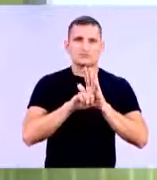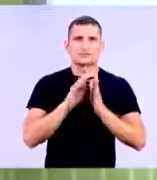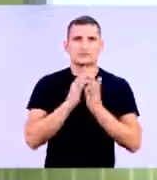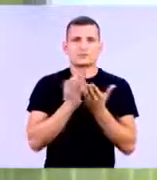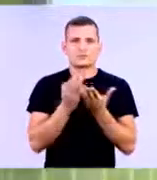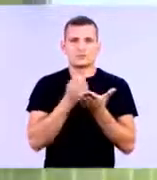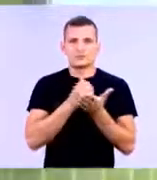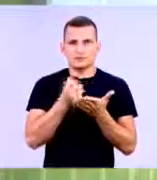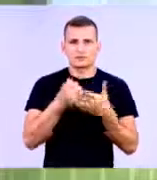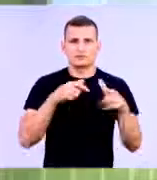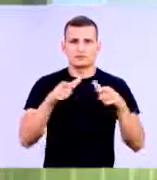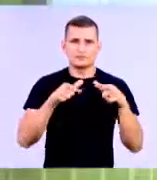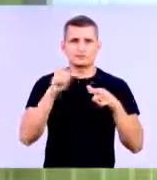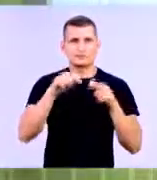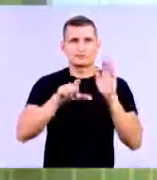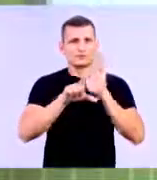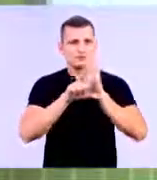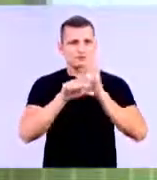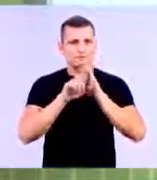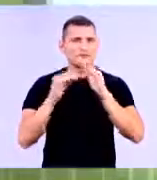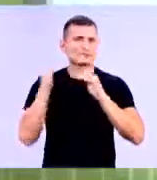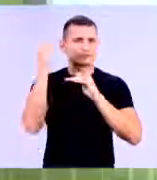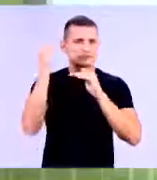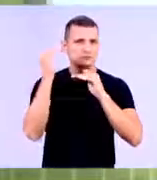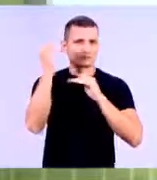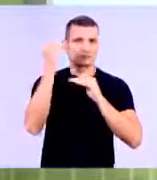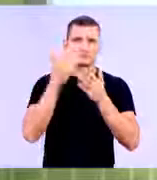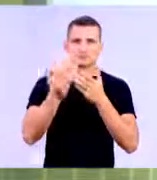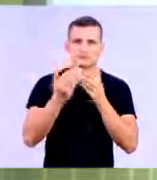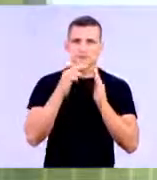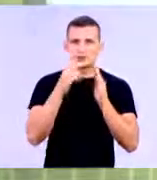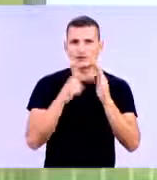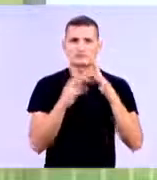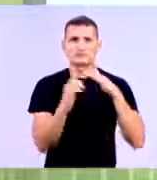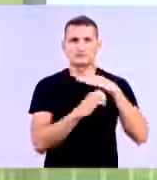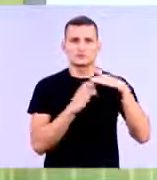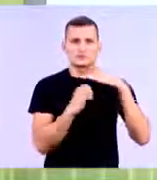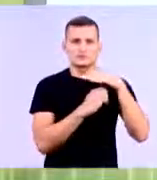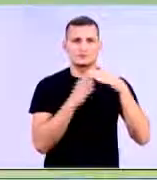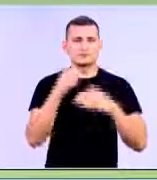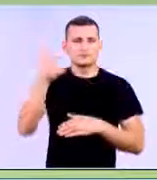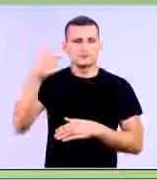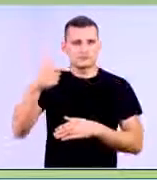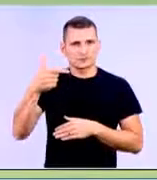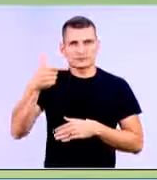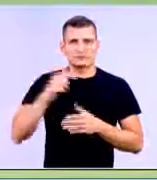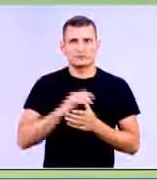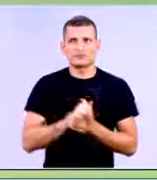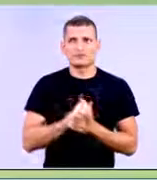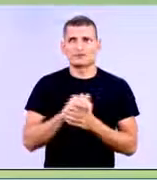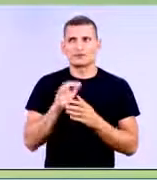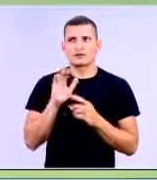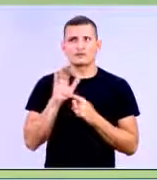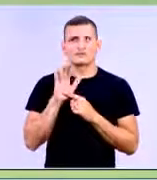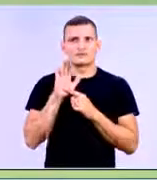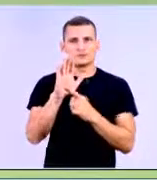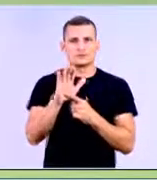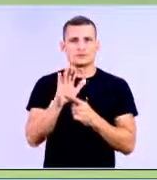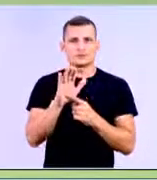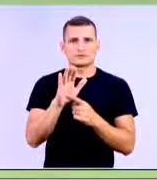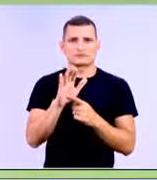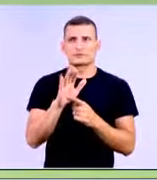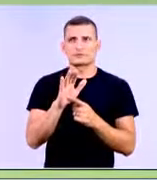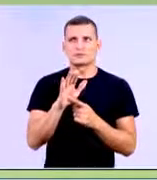trabalhistas. Essa é uma lei que está acima de qualquer normativa empresarial. Segundo, apresentar consequências e